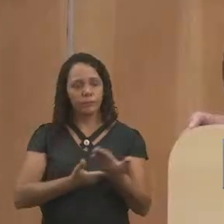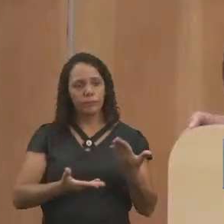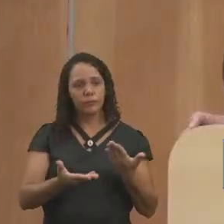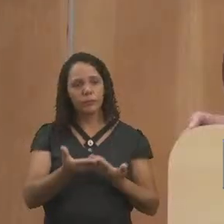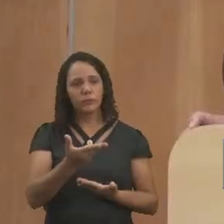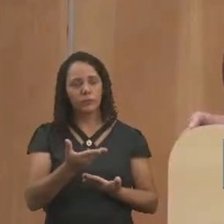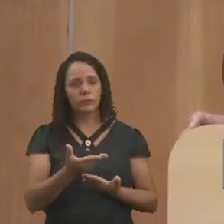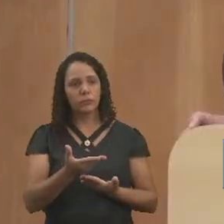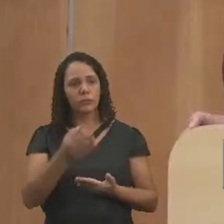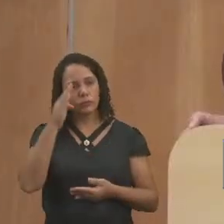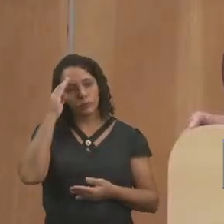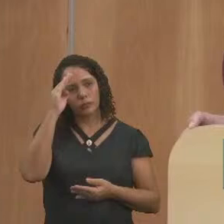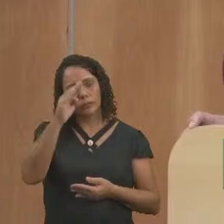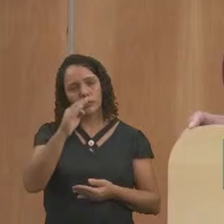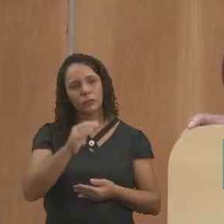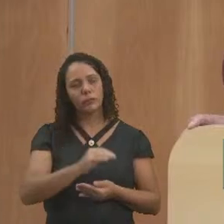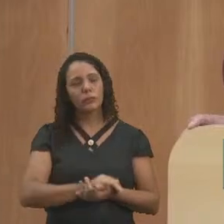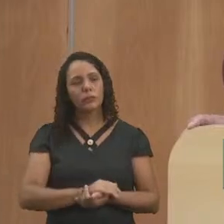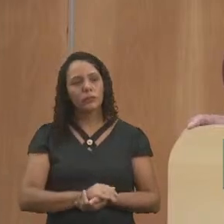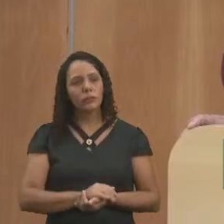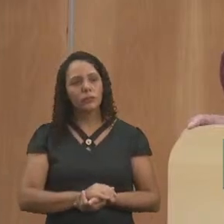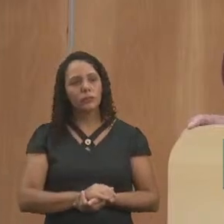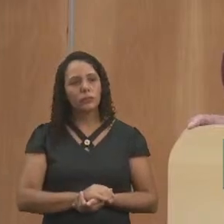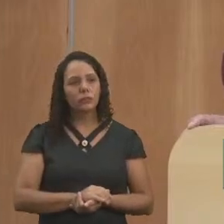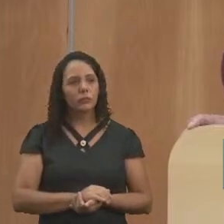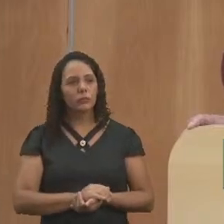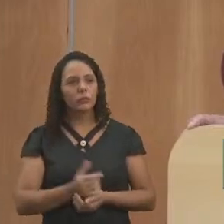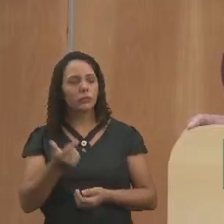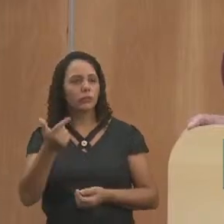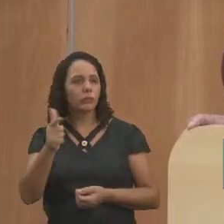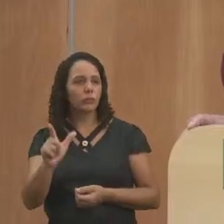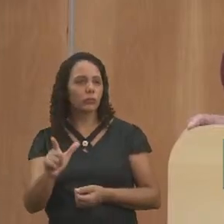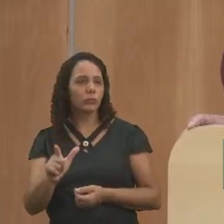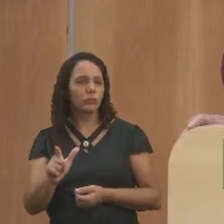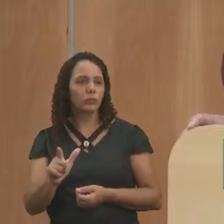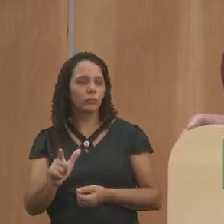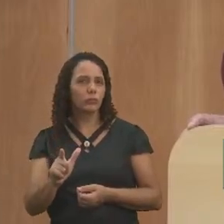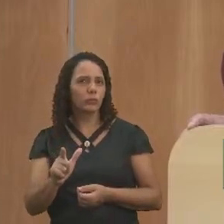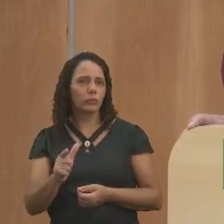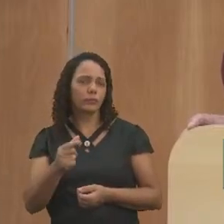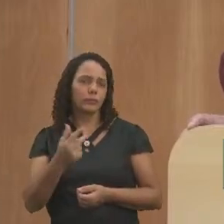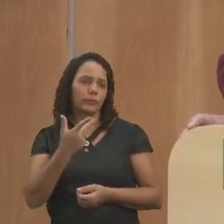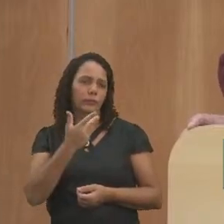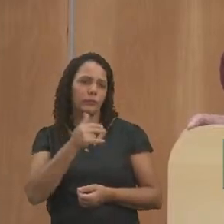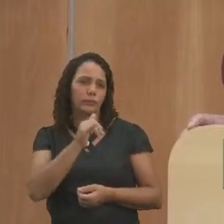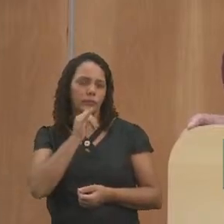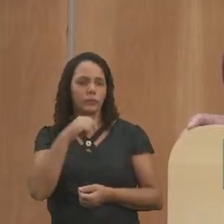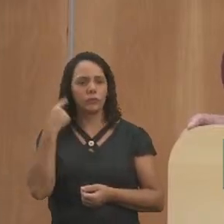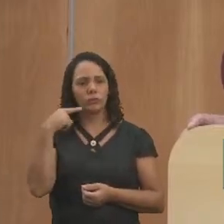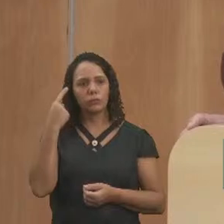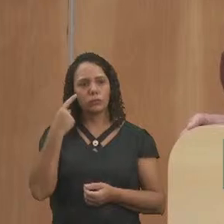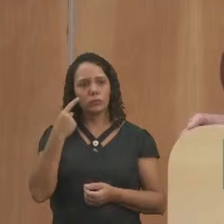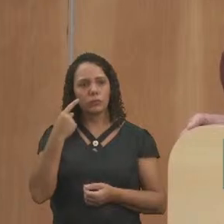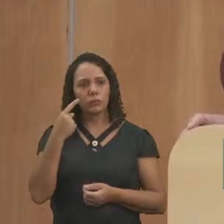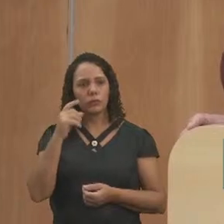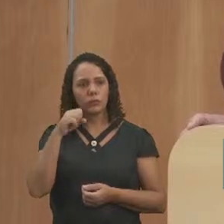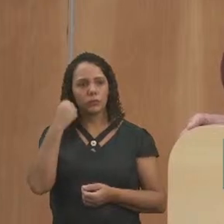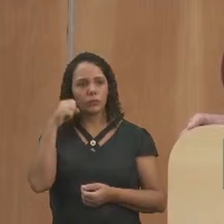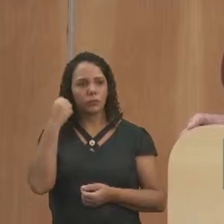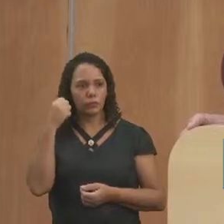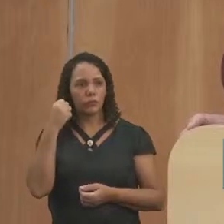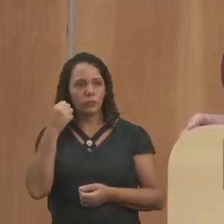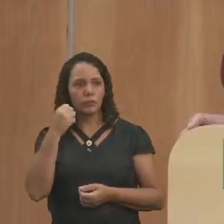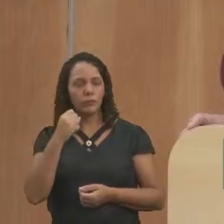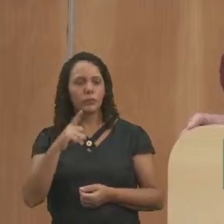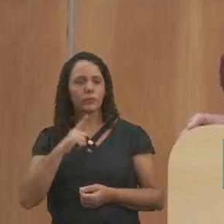capital, principalmente recursos que vêm de outros entes, né, de deputados e senadores. A gente deixa um valor